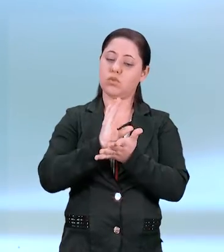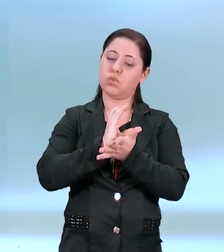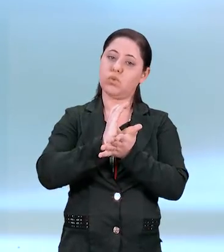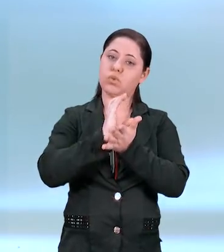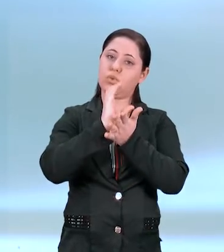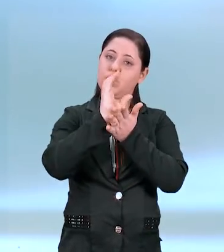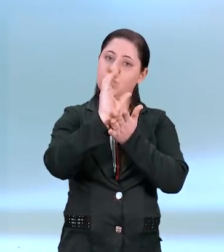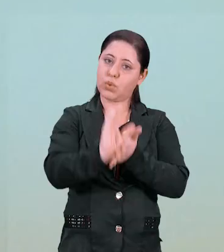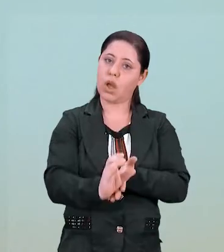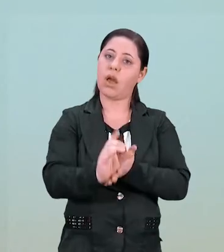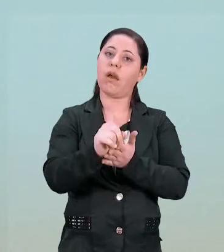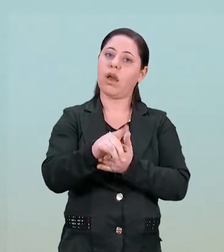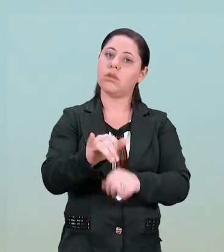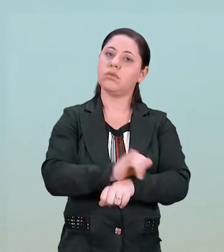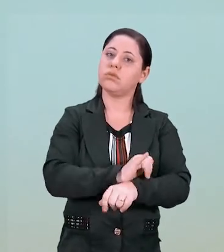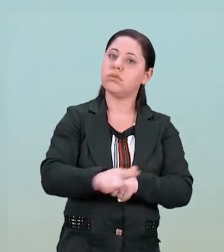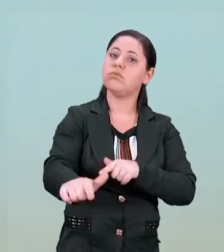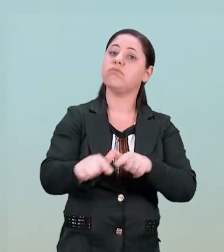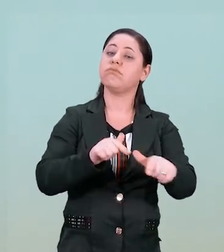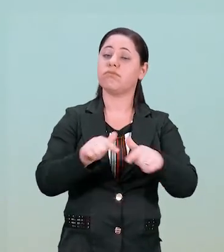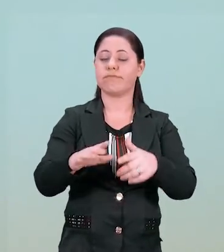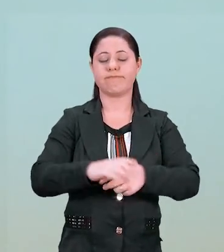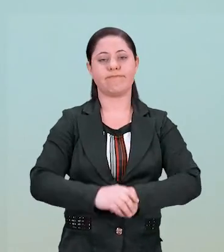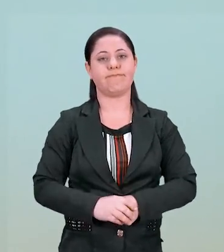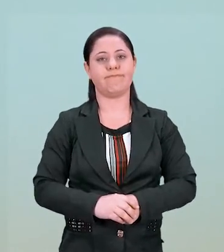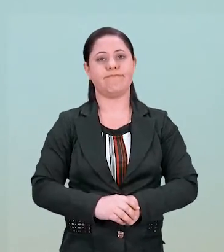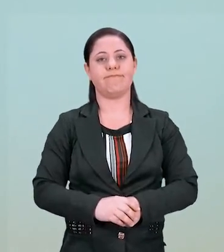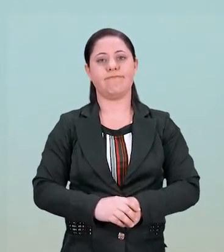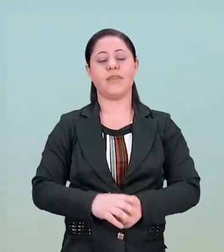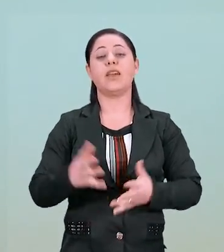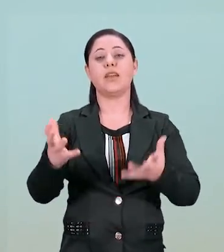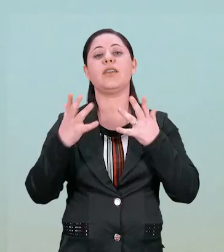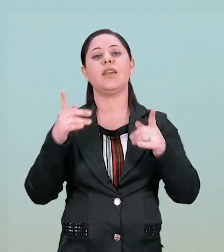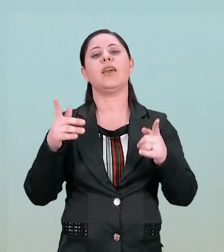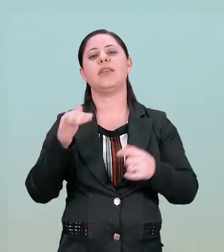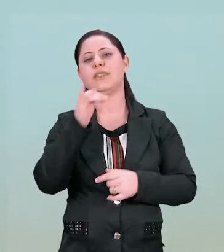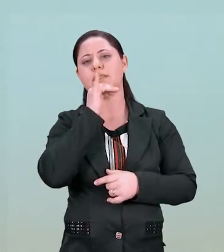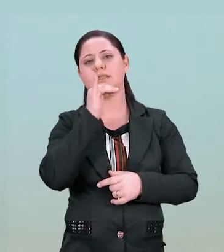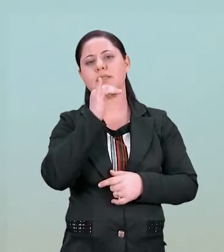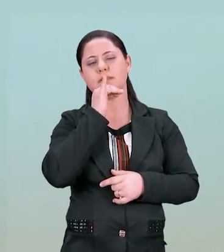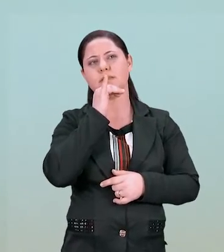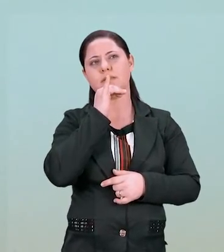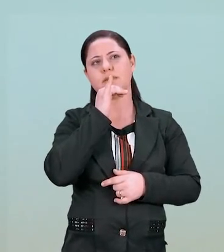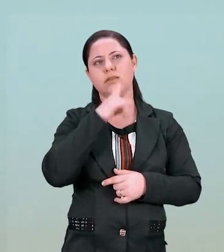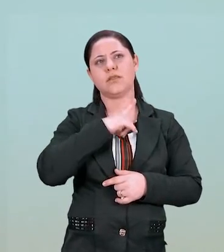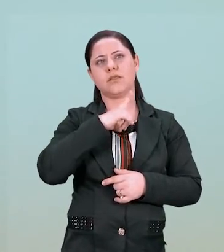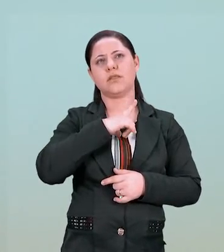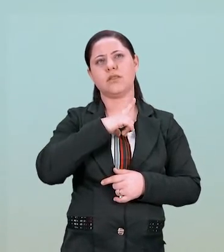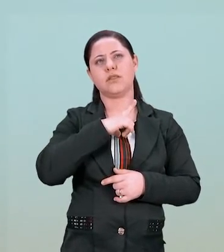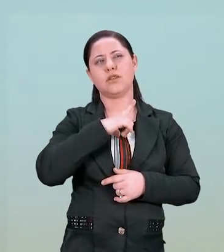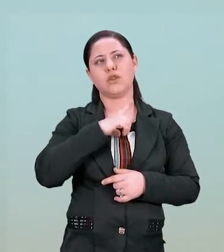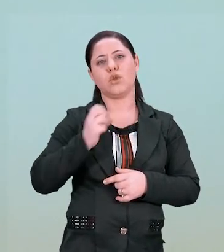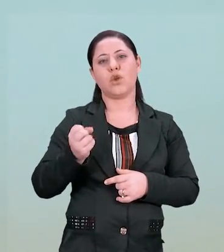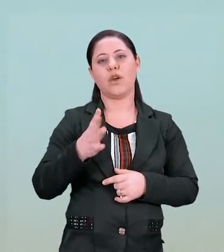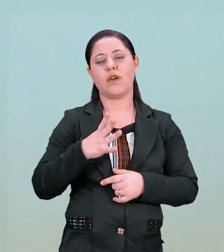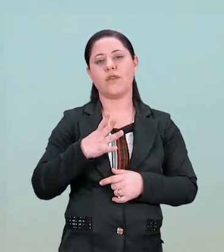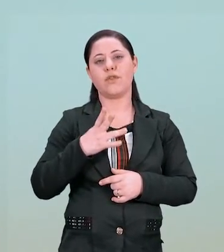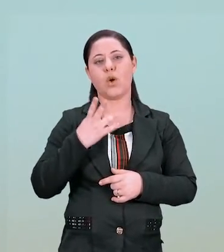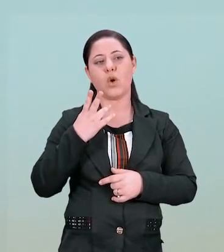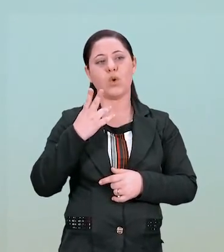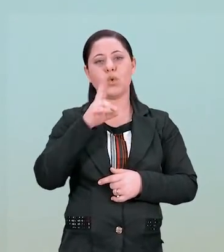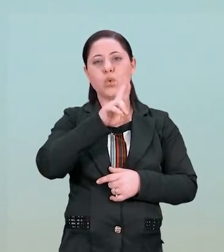dessas ações e operações. Nós queremos, por exemplo, agora, até uma novidade, na nomeação dos agentes penitenciários, nós